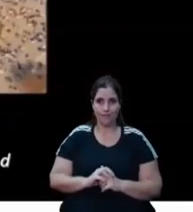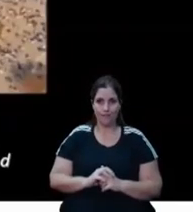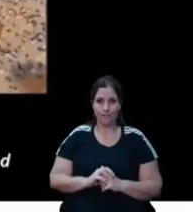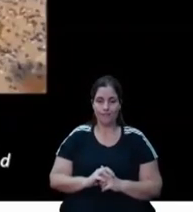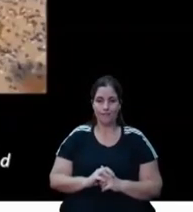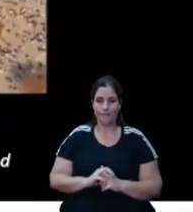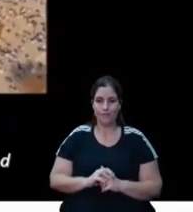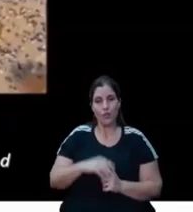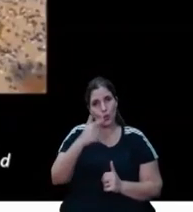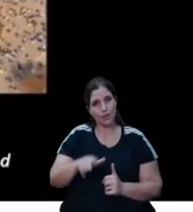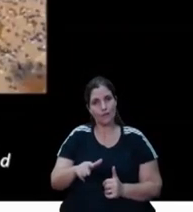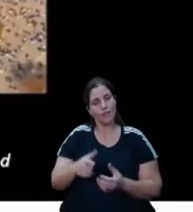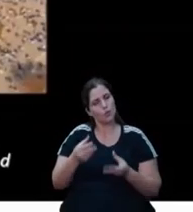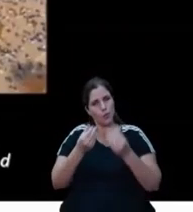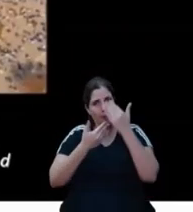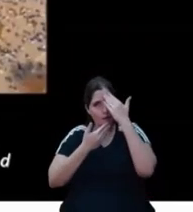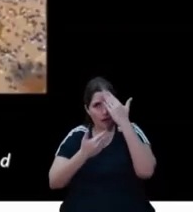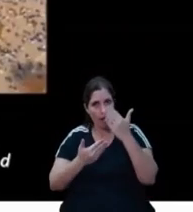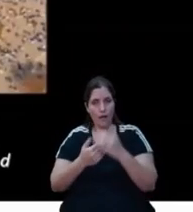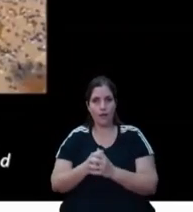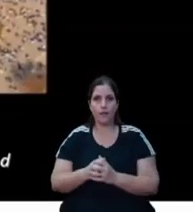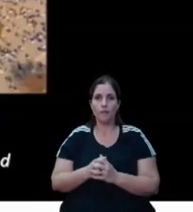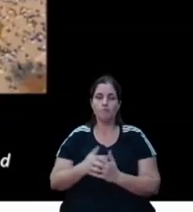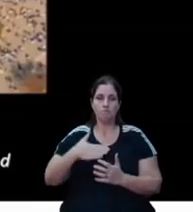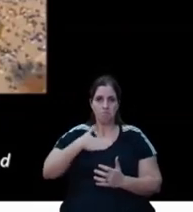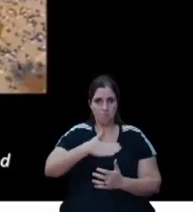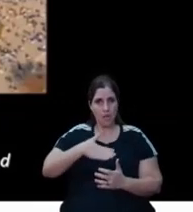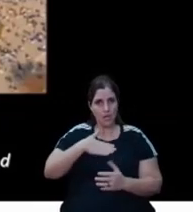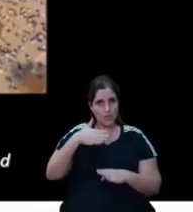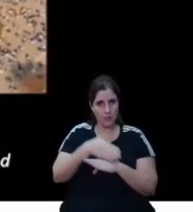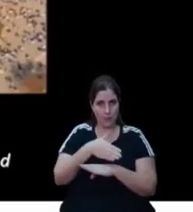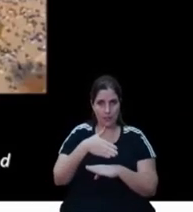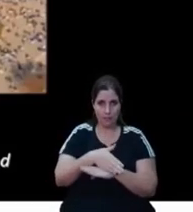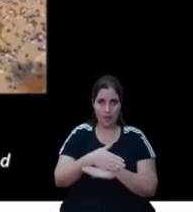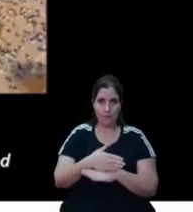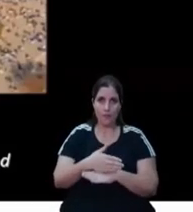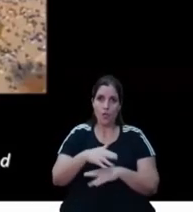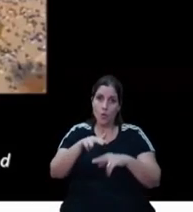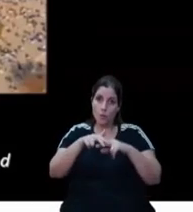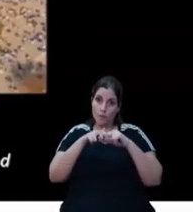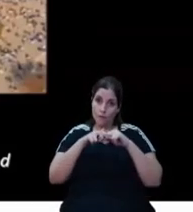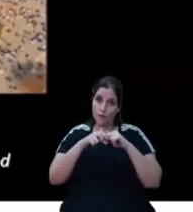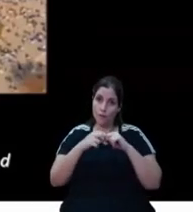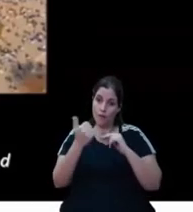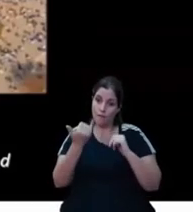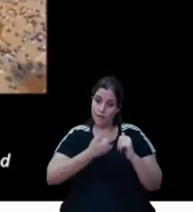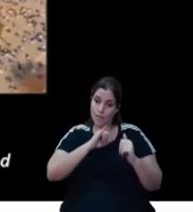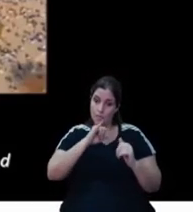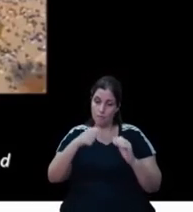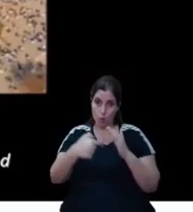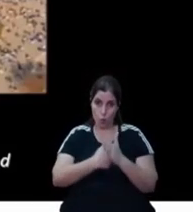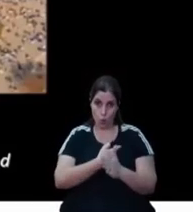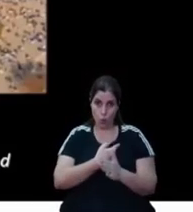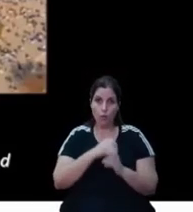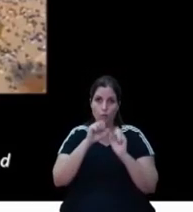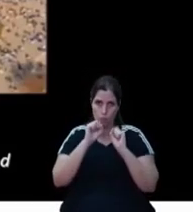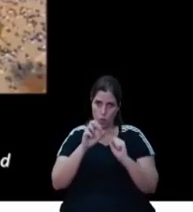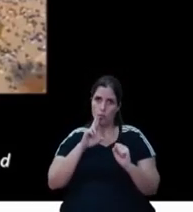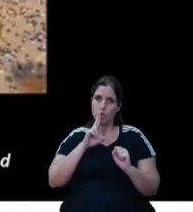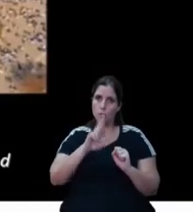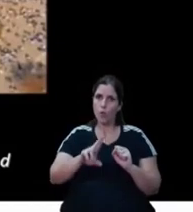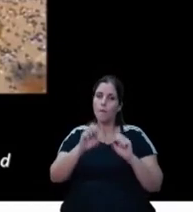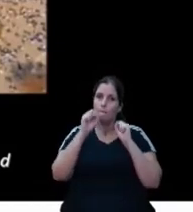E, novamente, muito obrigado. Isso tem sido um prazer participar. Por favor, avisa-me se você tem alguma pergunta. Eu posso responder